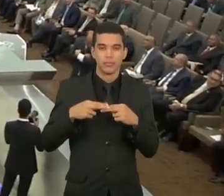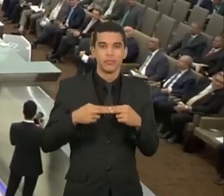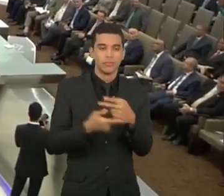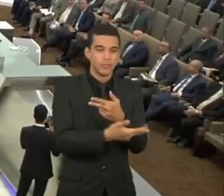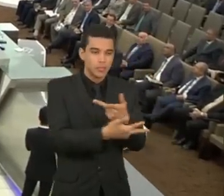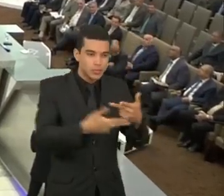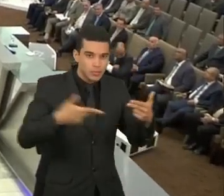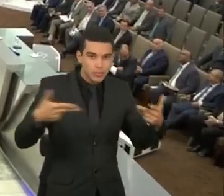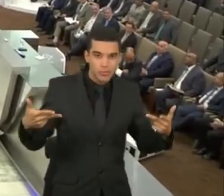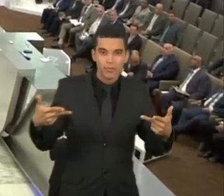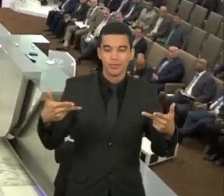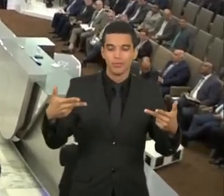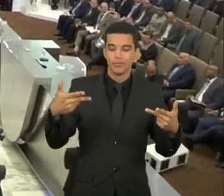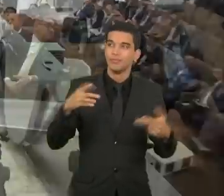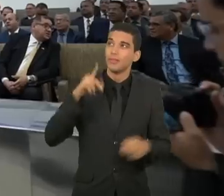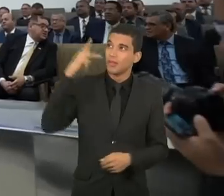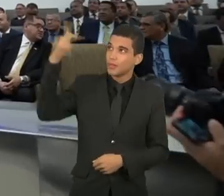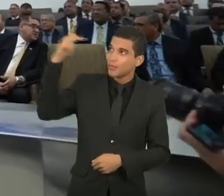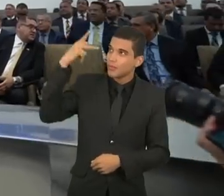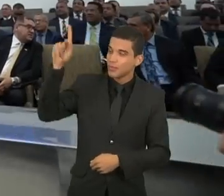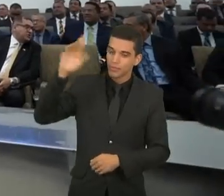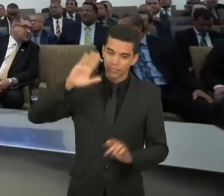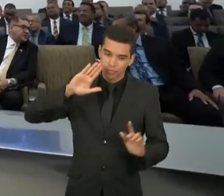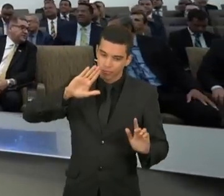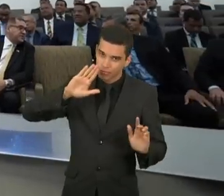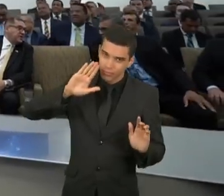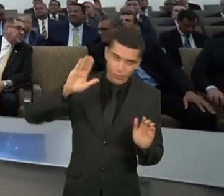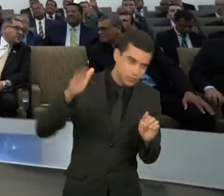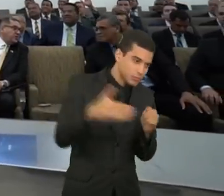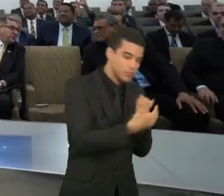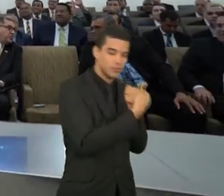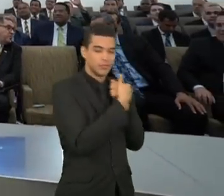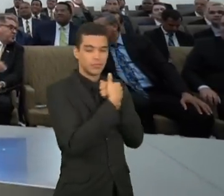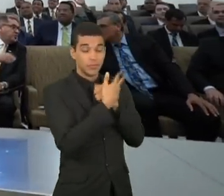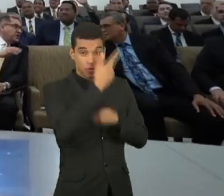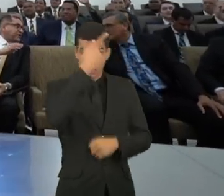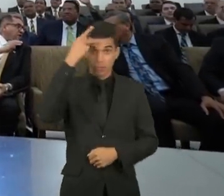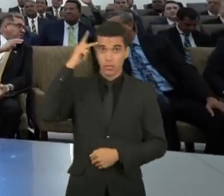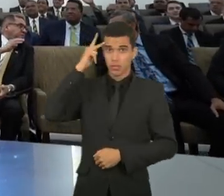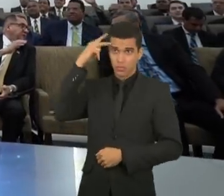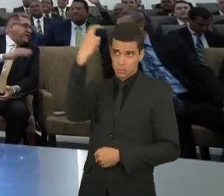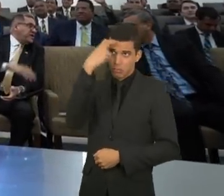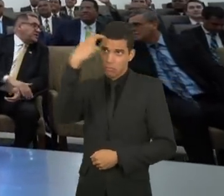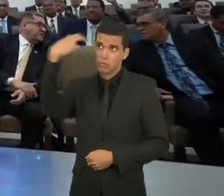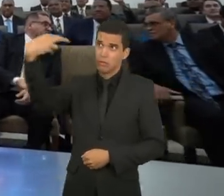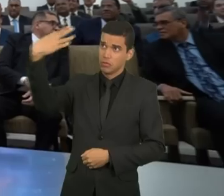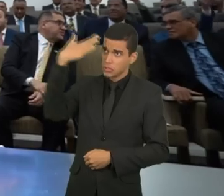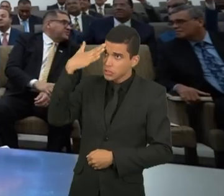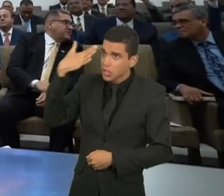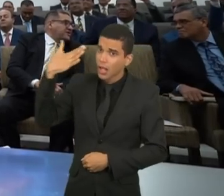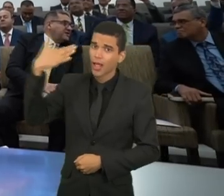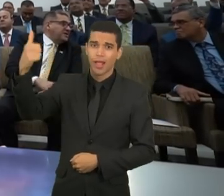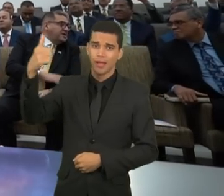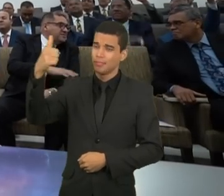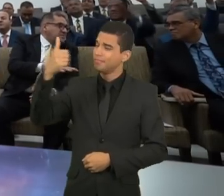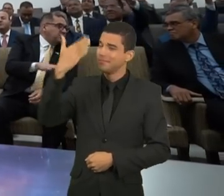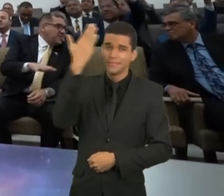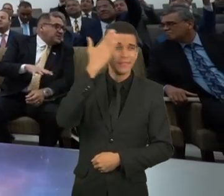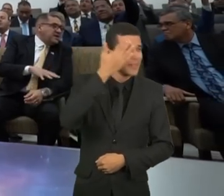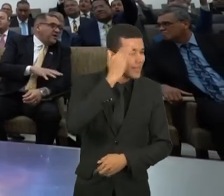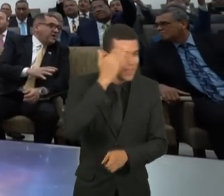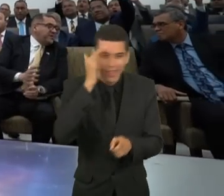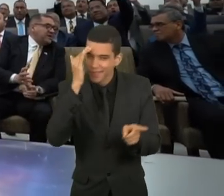estas coisas dos sábios, dos entendidos, e as revelaste aos pequeninos.